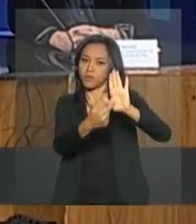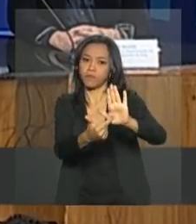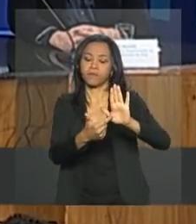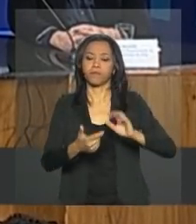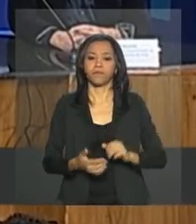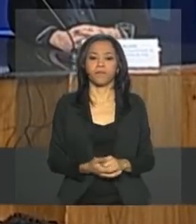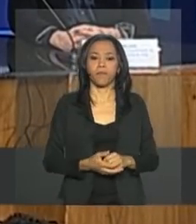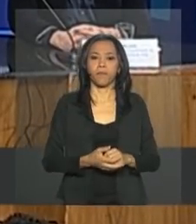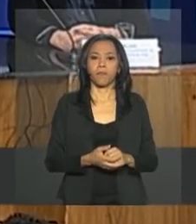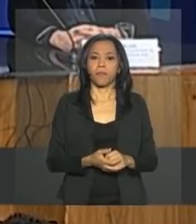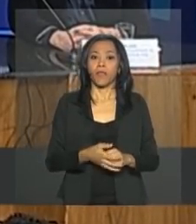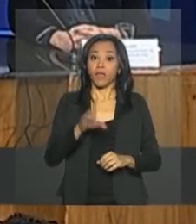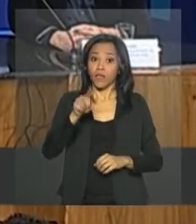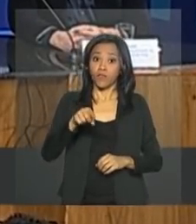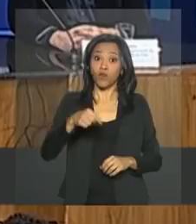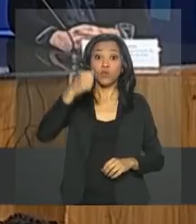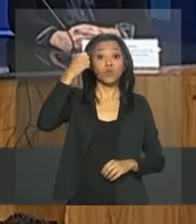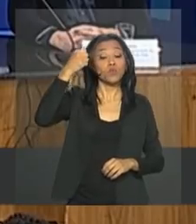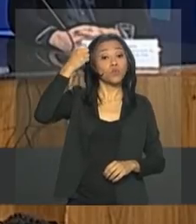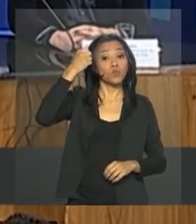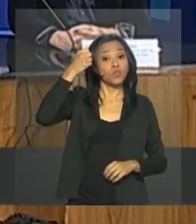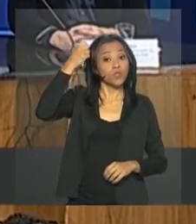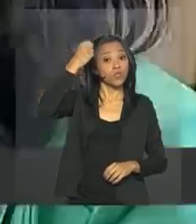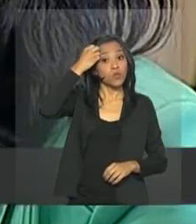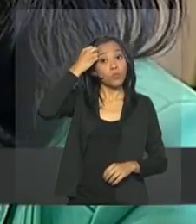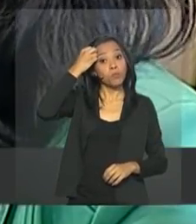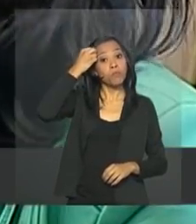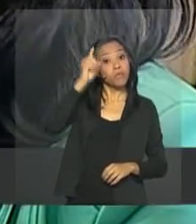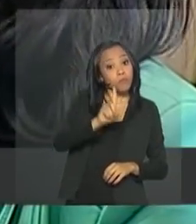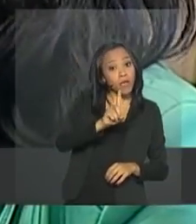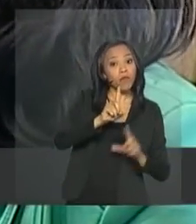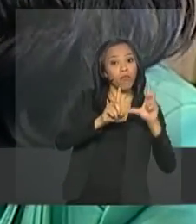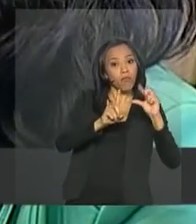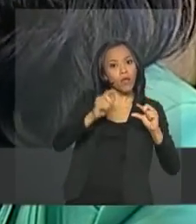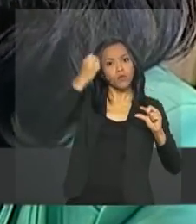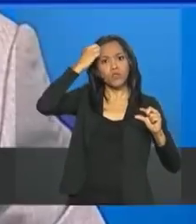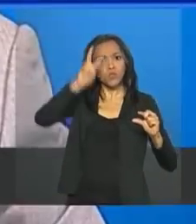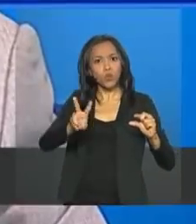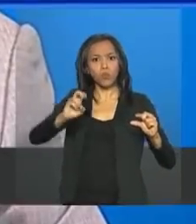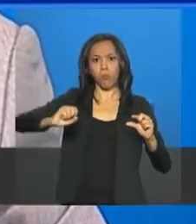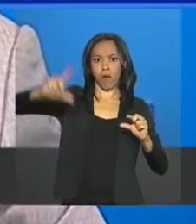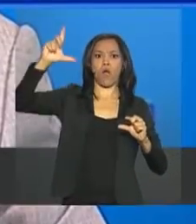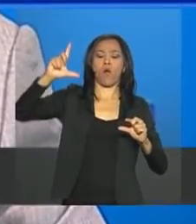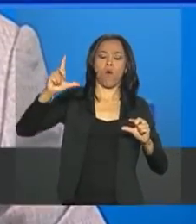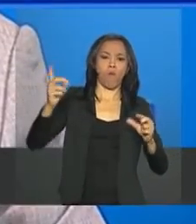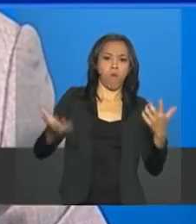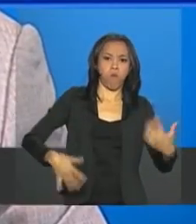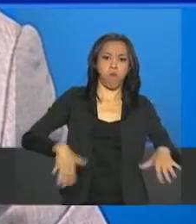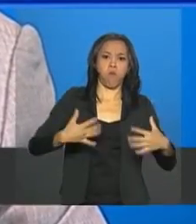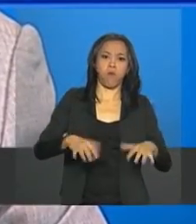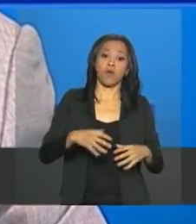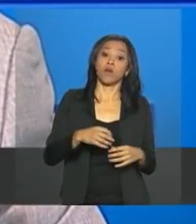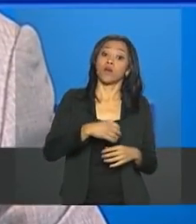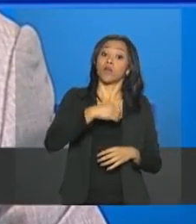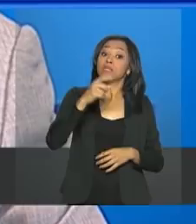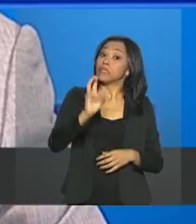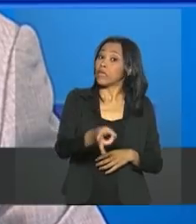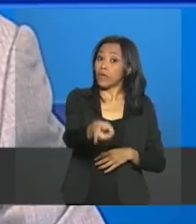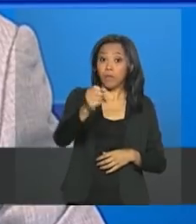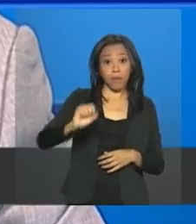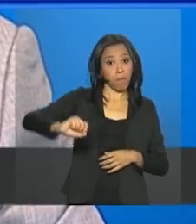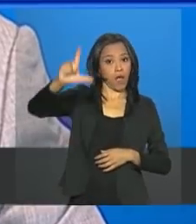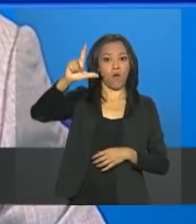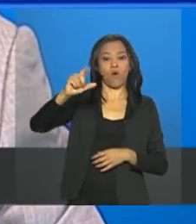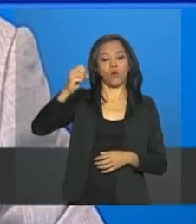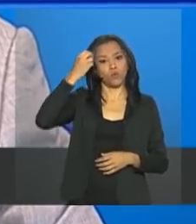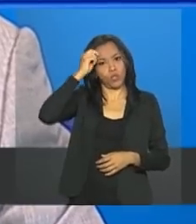que foi maior por exemplo o segundo dia foi maior que a ausência historicamente a ausência do segundo dia sempre é maior na